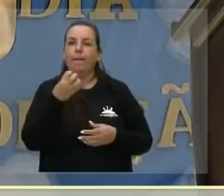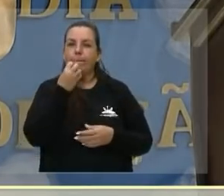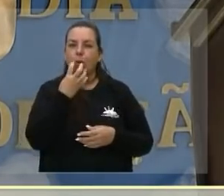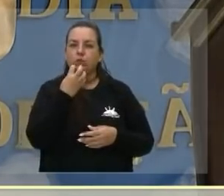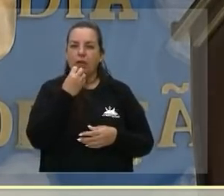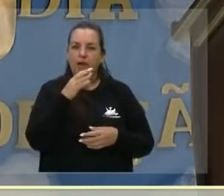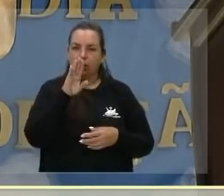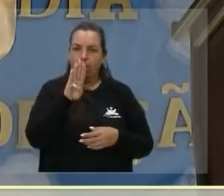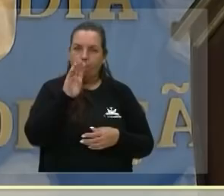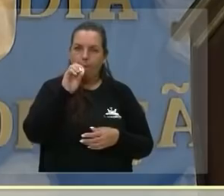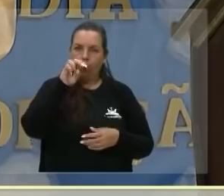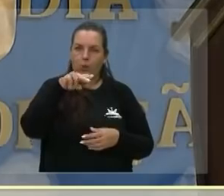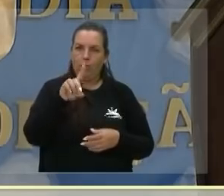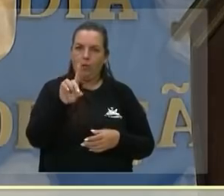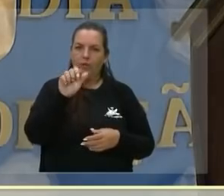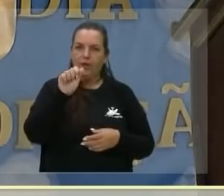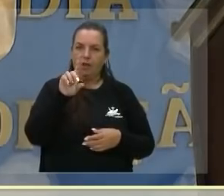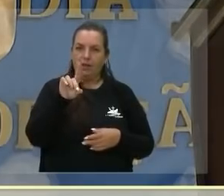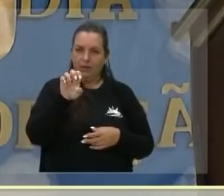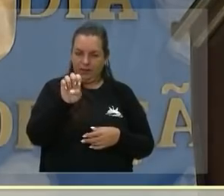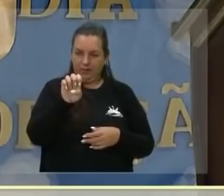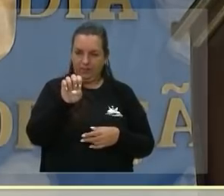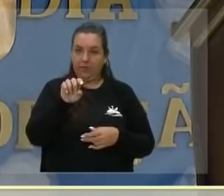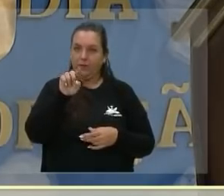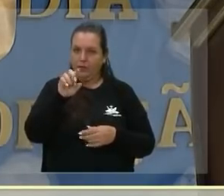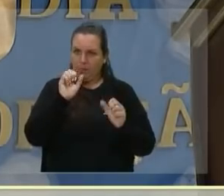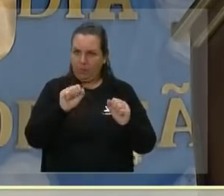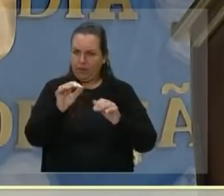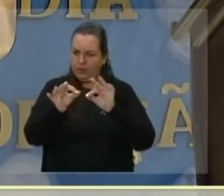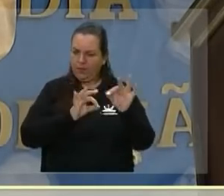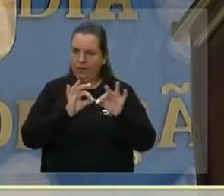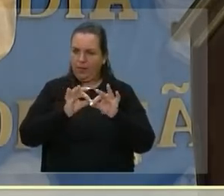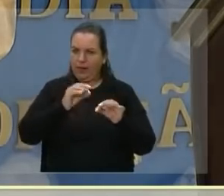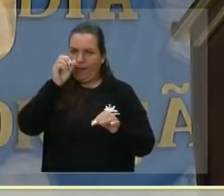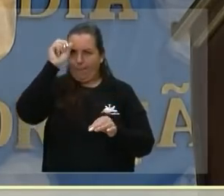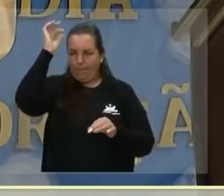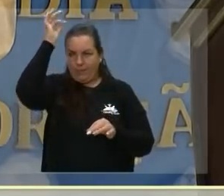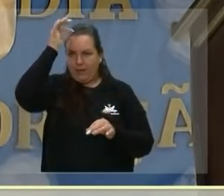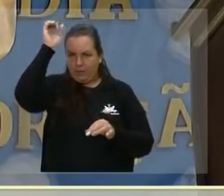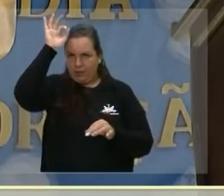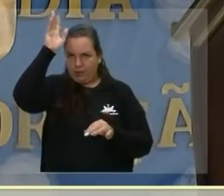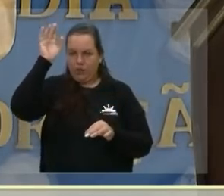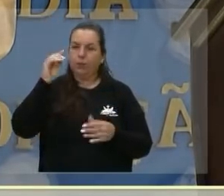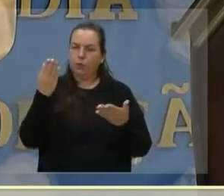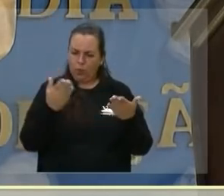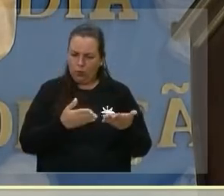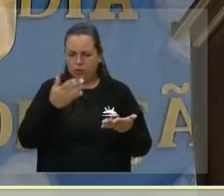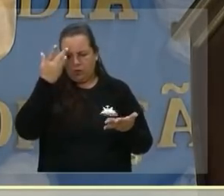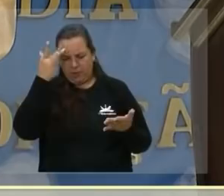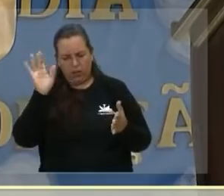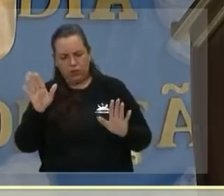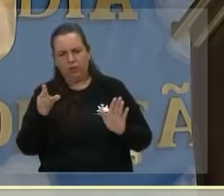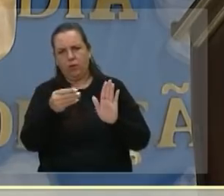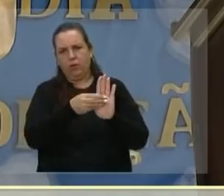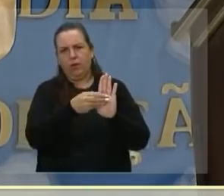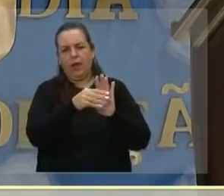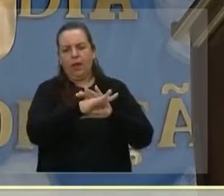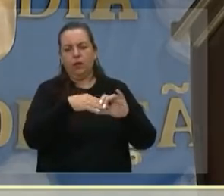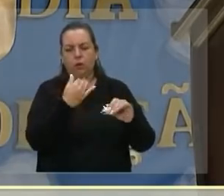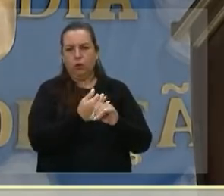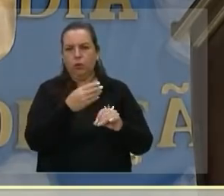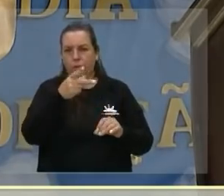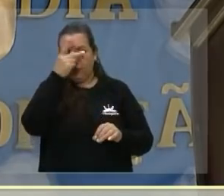e você vai poder se preparar para pentecostes hoje ou amanhã já vai estar lá para quem perdeu e